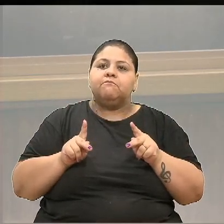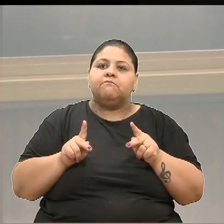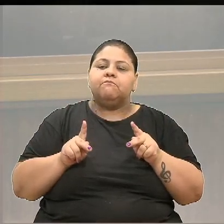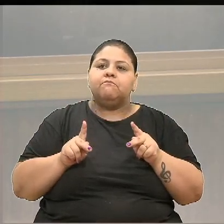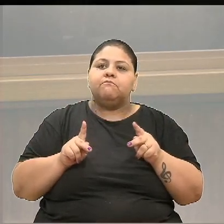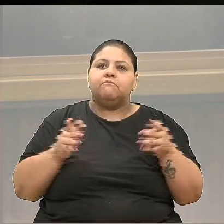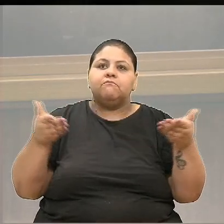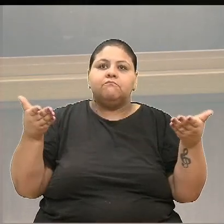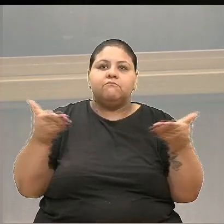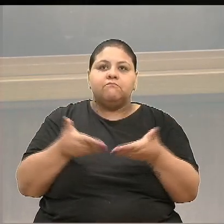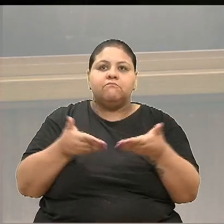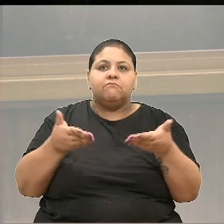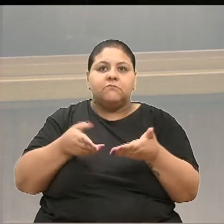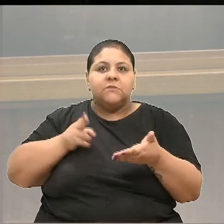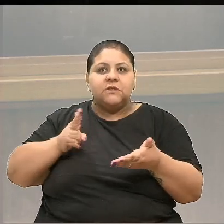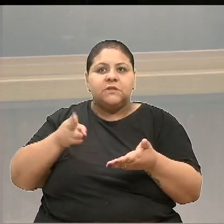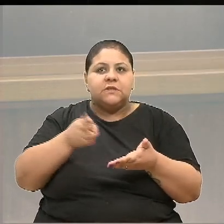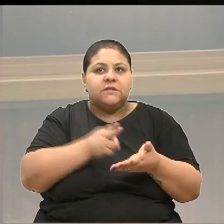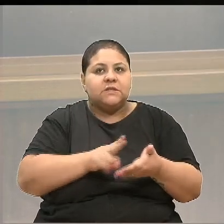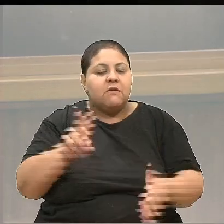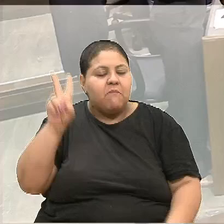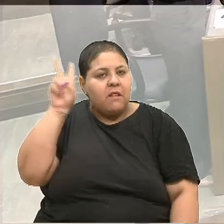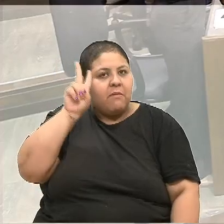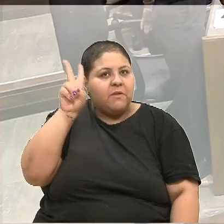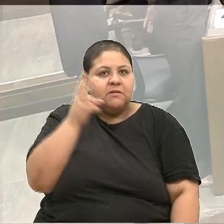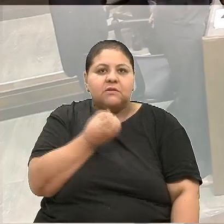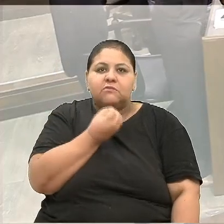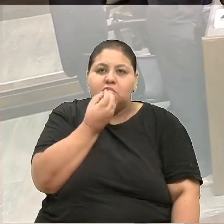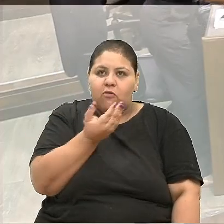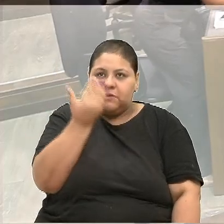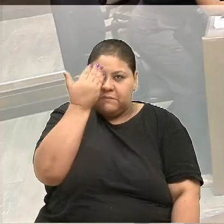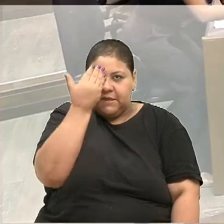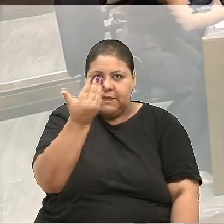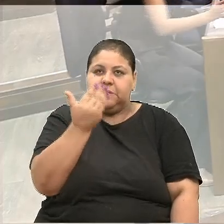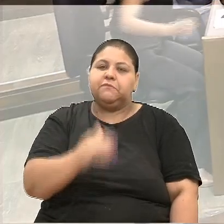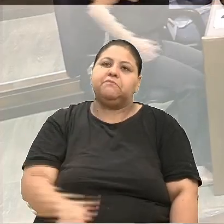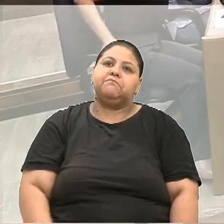as eternas e boas lembranças. Muito obrigado.